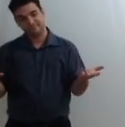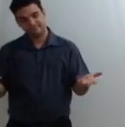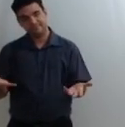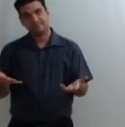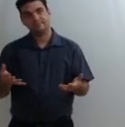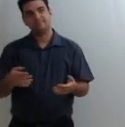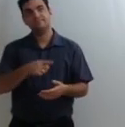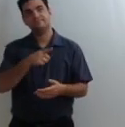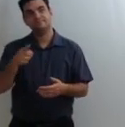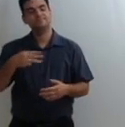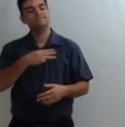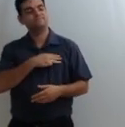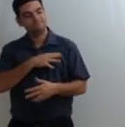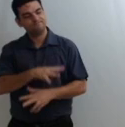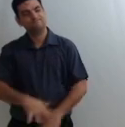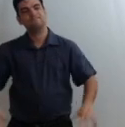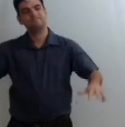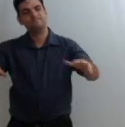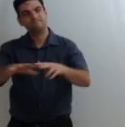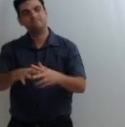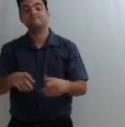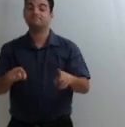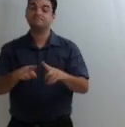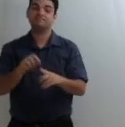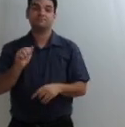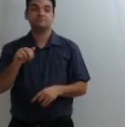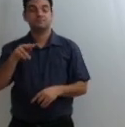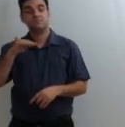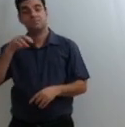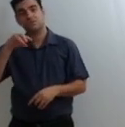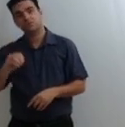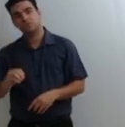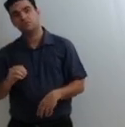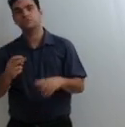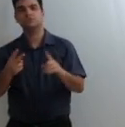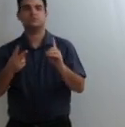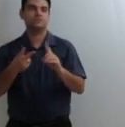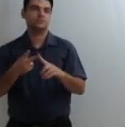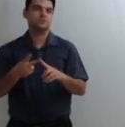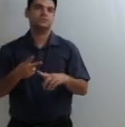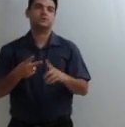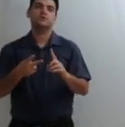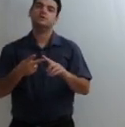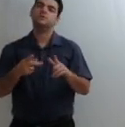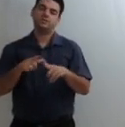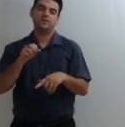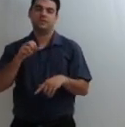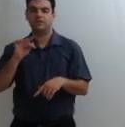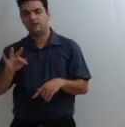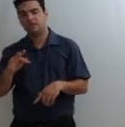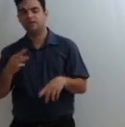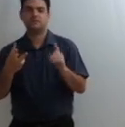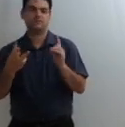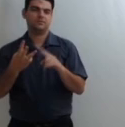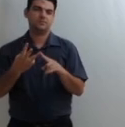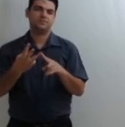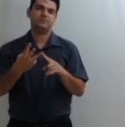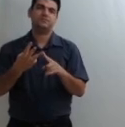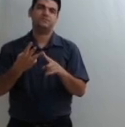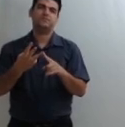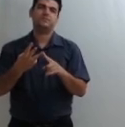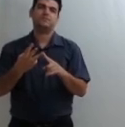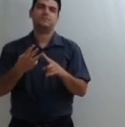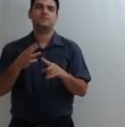ministro Antônio Saldanha Palheiros, ministro Neff Cordeiro, ministro